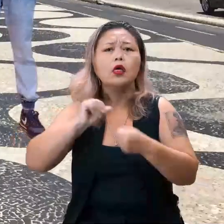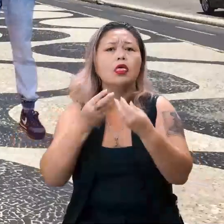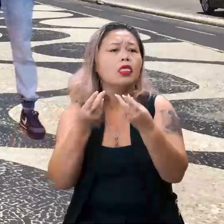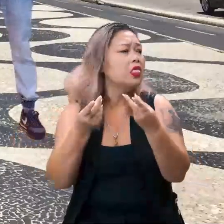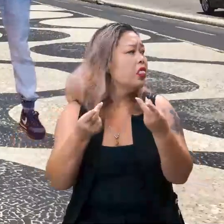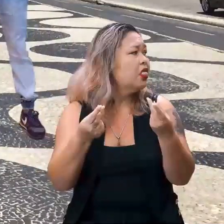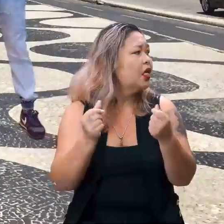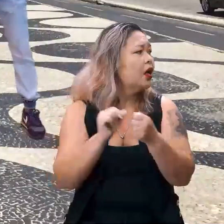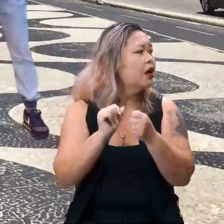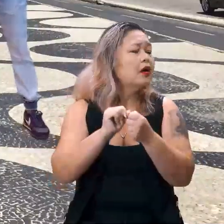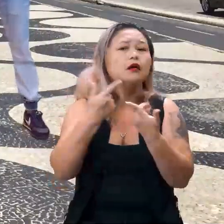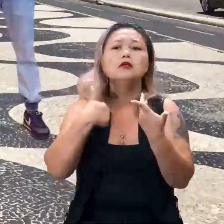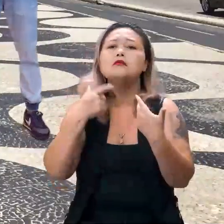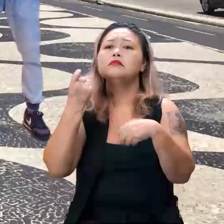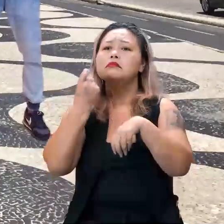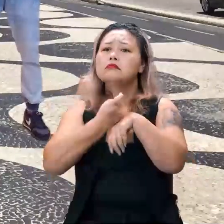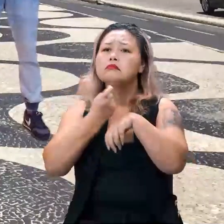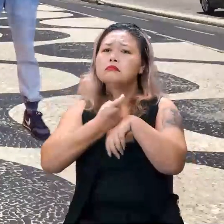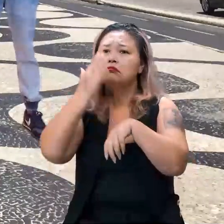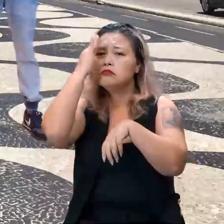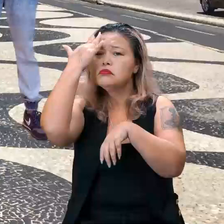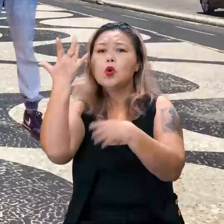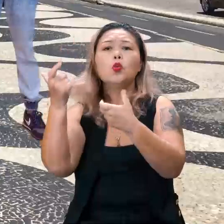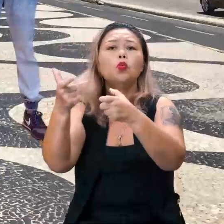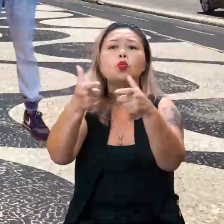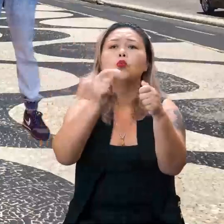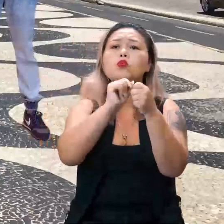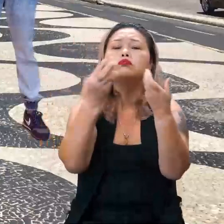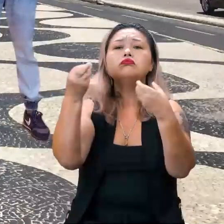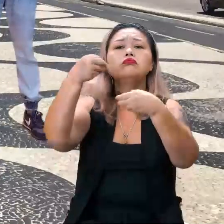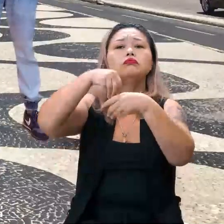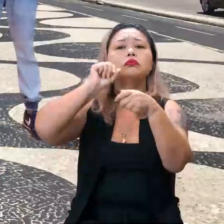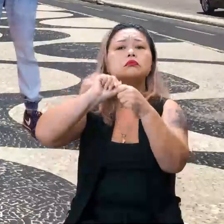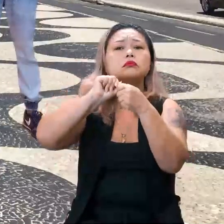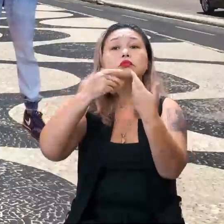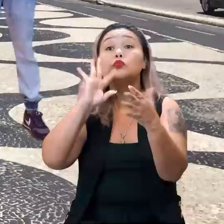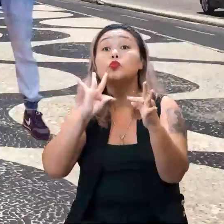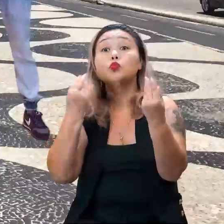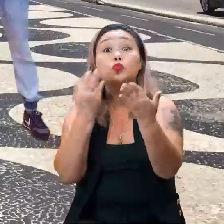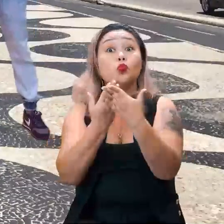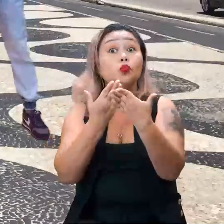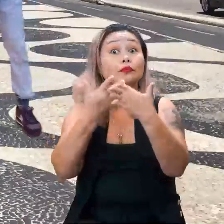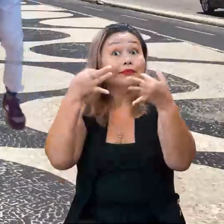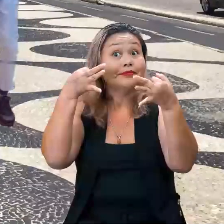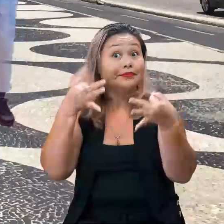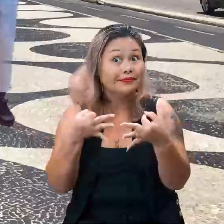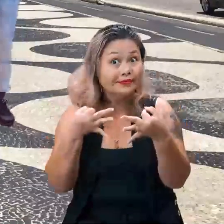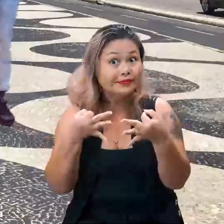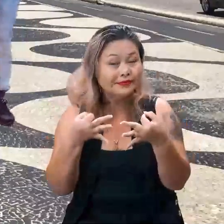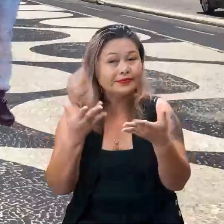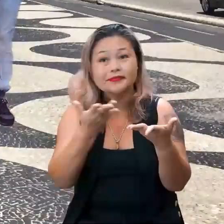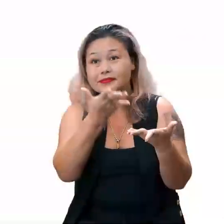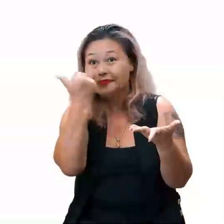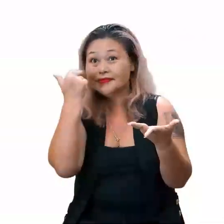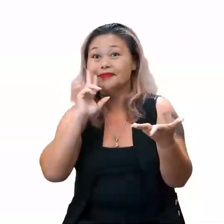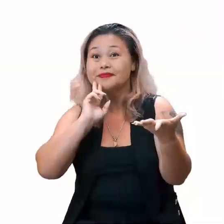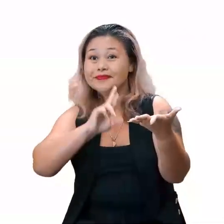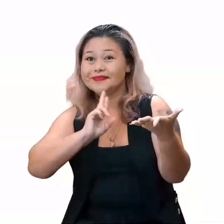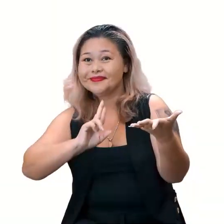Traz o concreto para vocês entenderem onde é que está inserido tudo que a gente está estudando, certo? Certo? Então vamos resolver essa parada? Olha